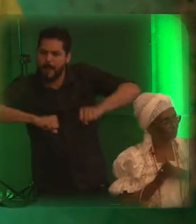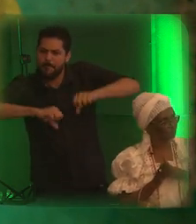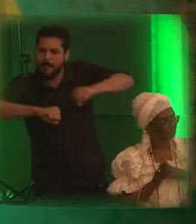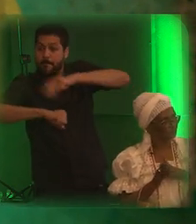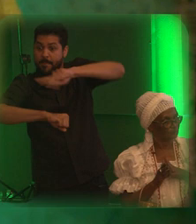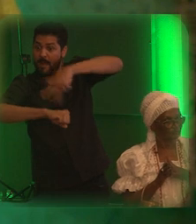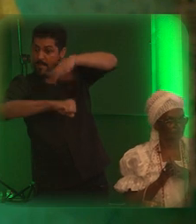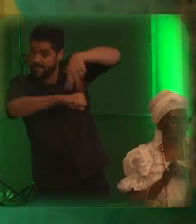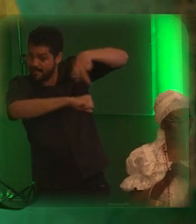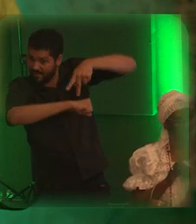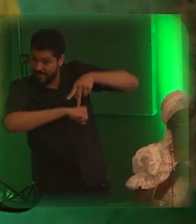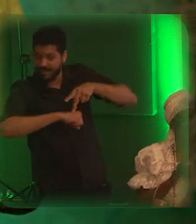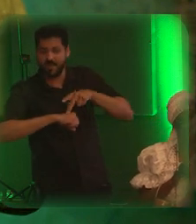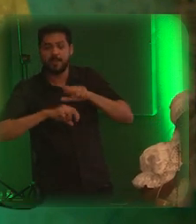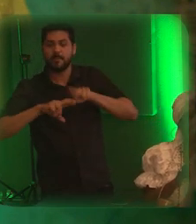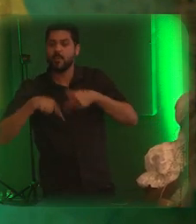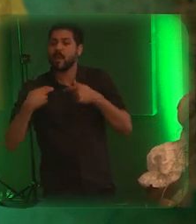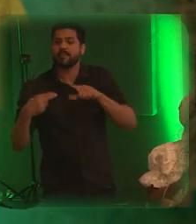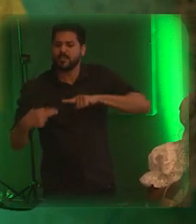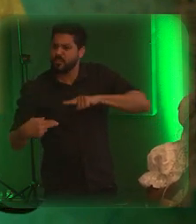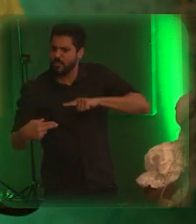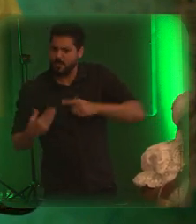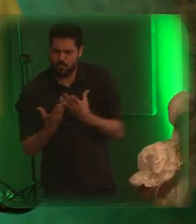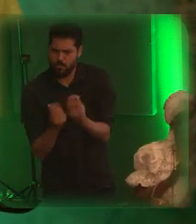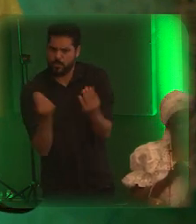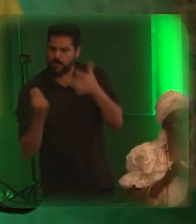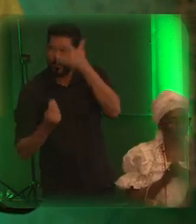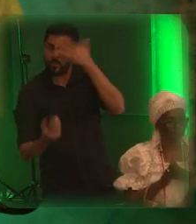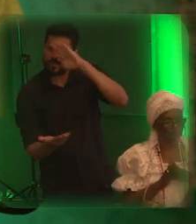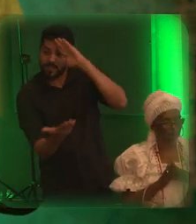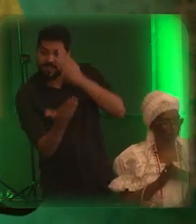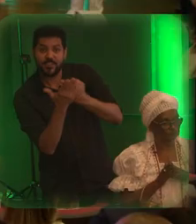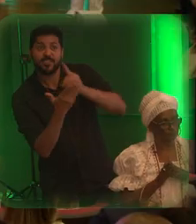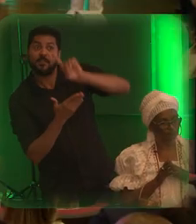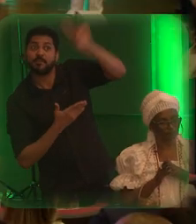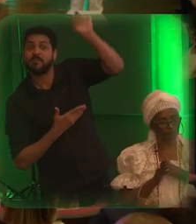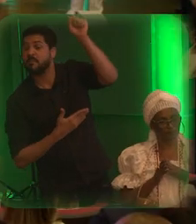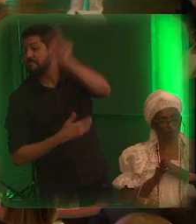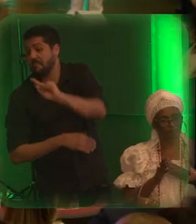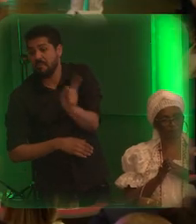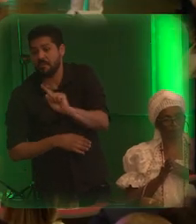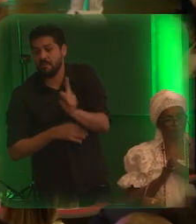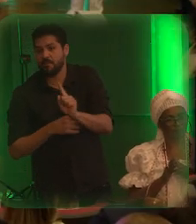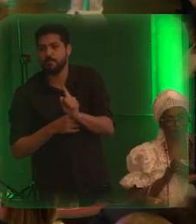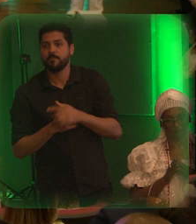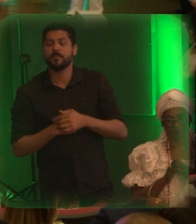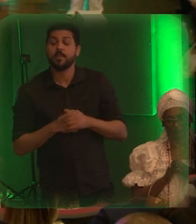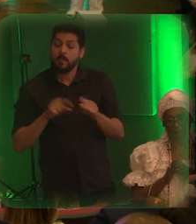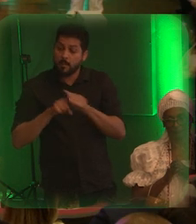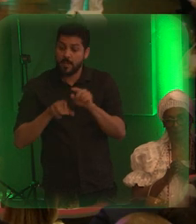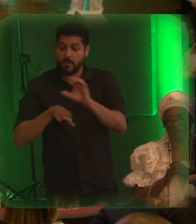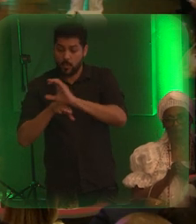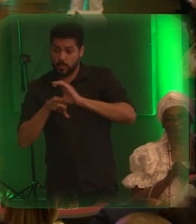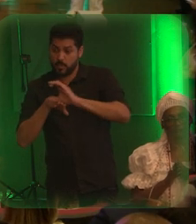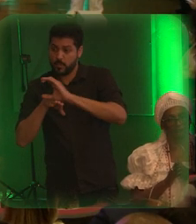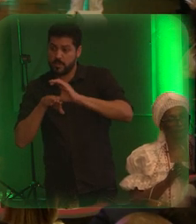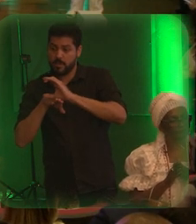terras eram dele, terra que eles nunca comprou. Tem três bulas lá da Torre de Tombo dizendo isso. Quando a Constituição